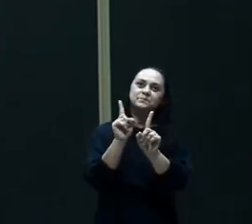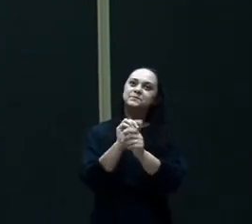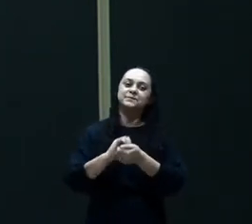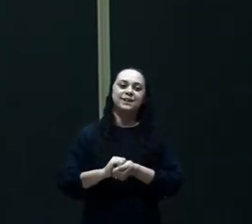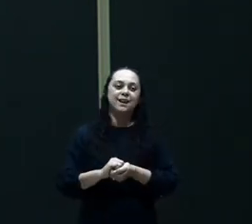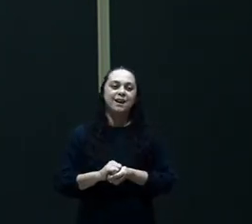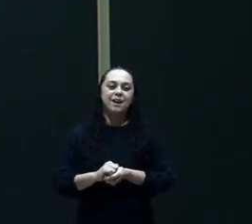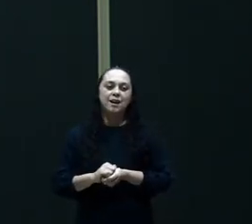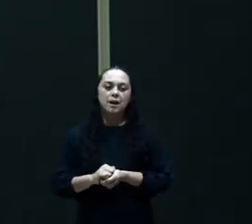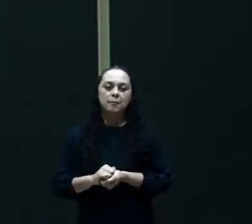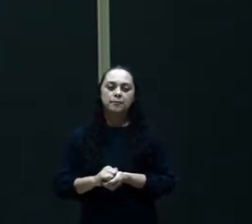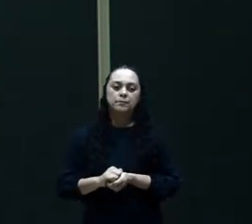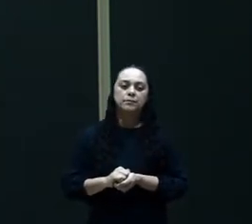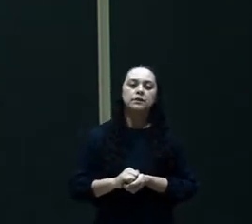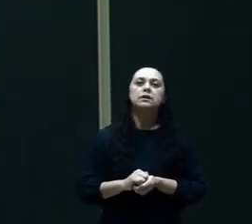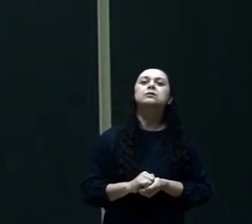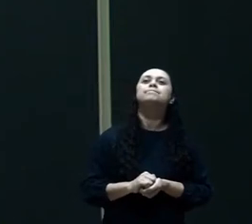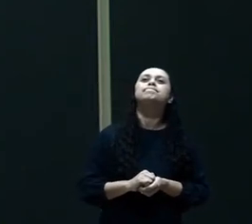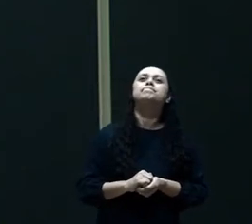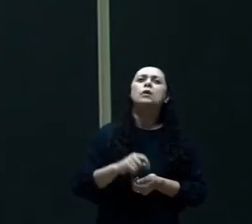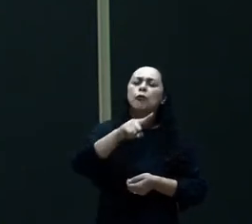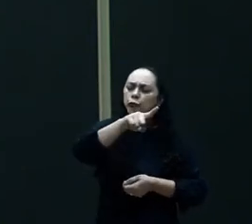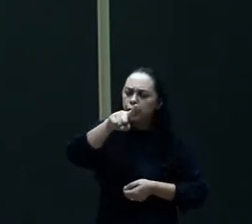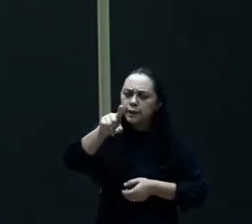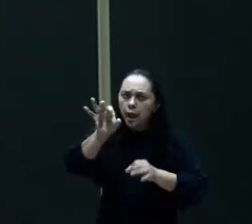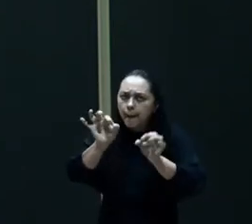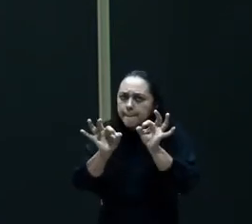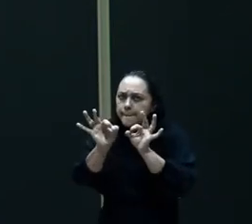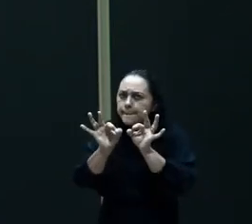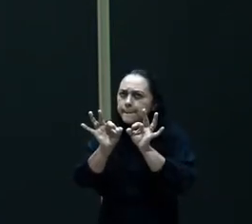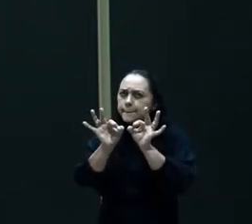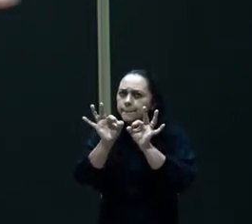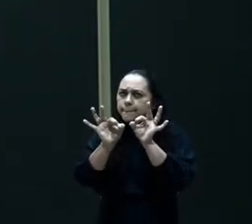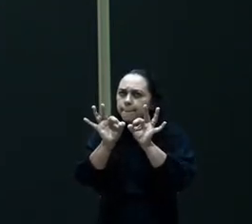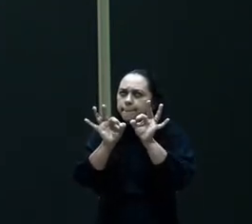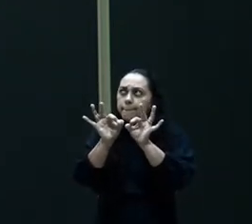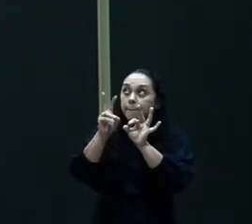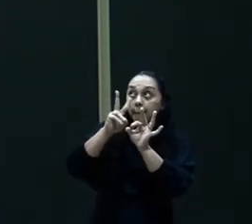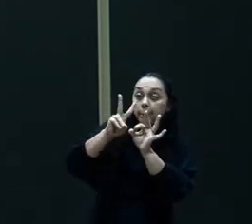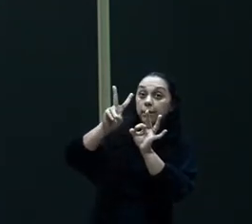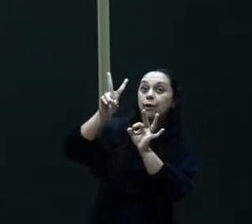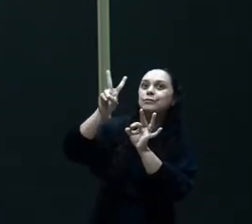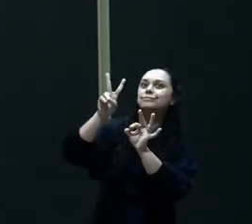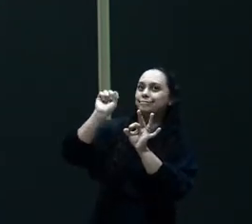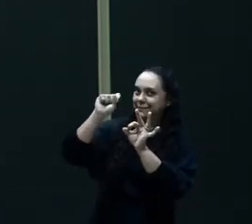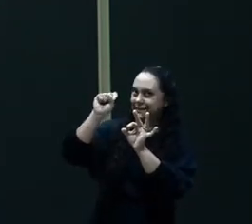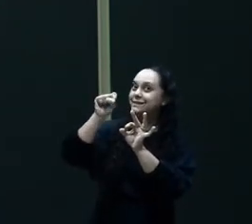vai trabalhar na sua vida nesse caminho da Promessa ao cumprimento você não vai